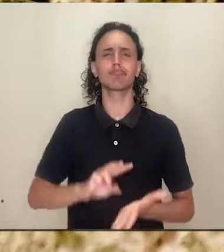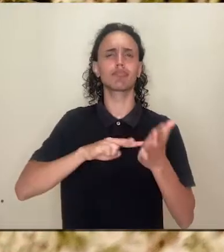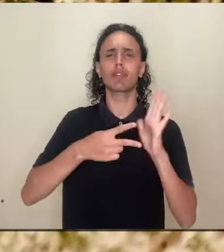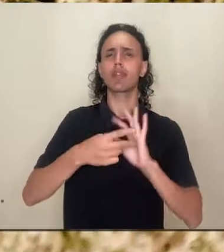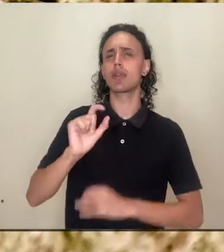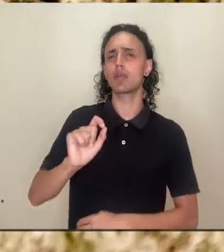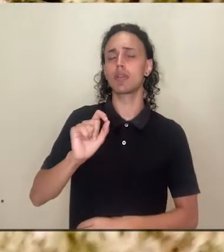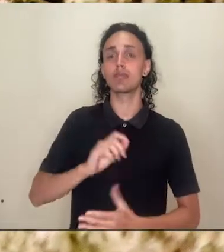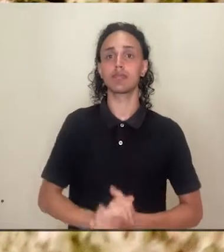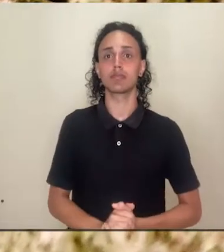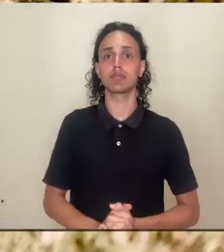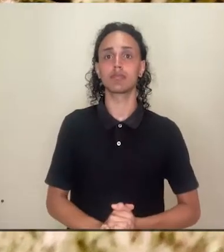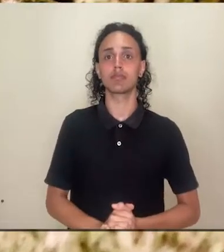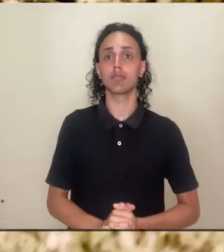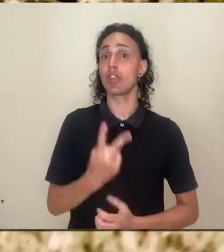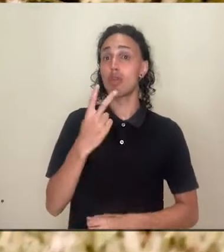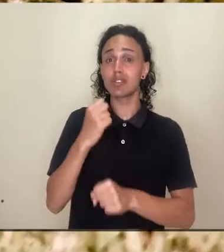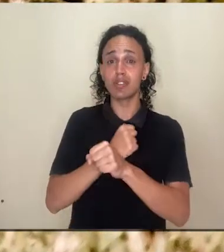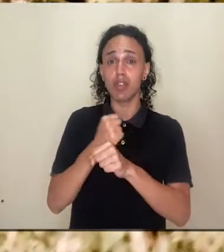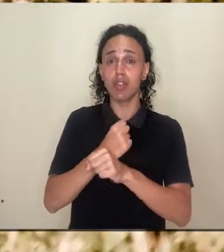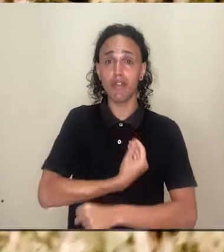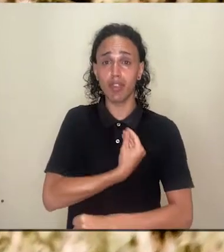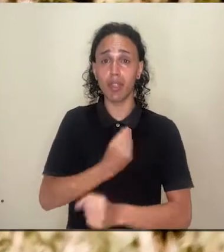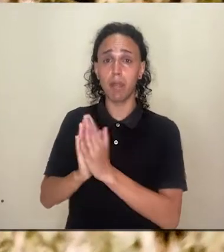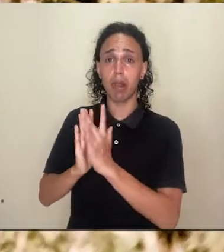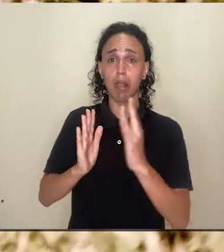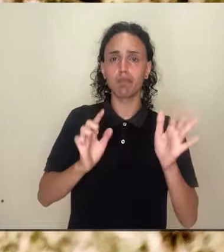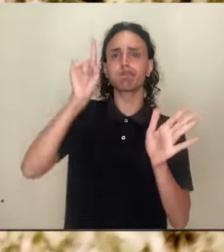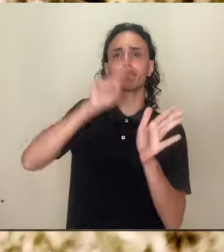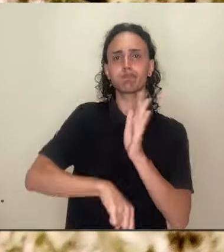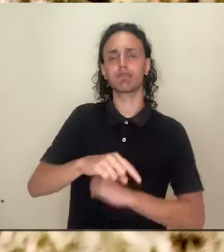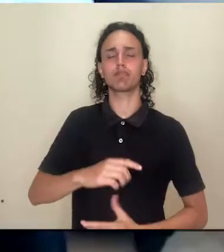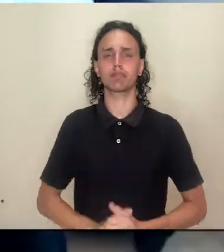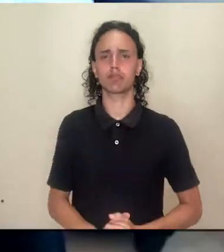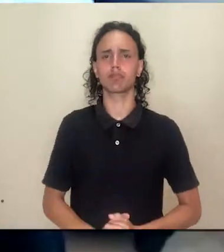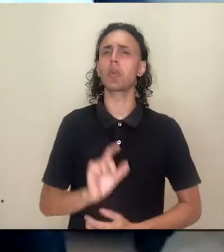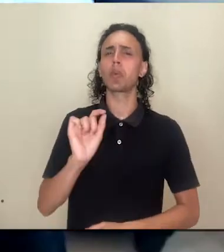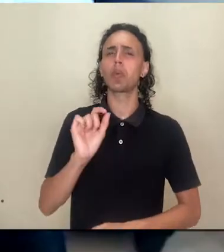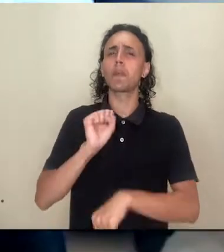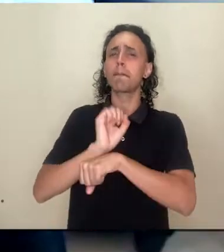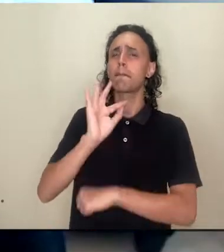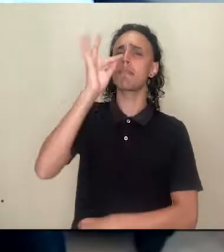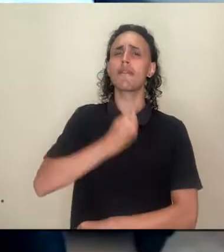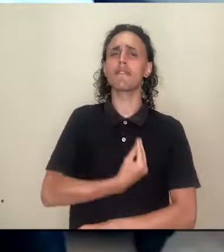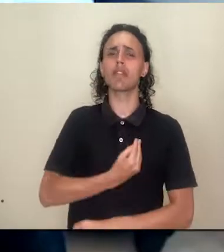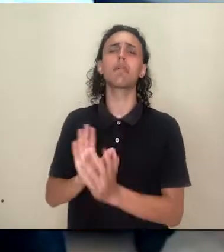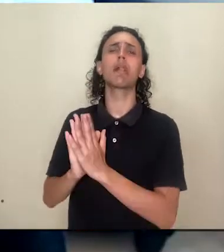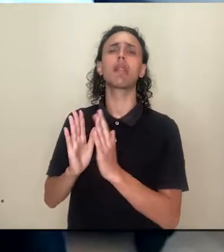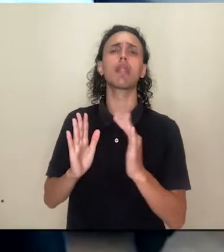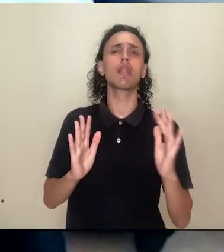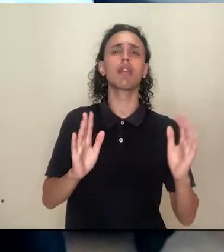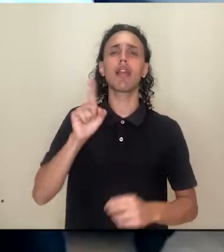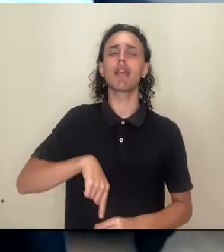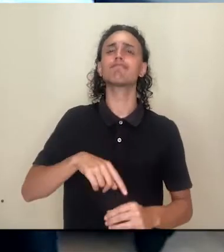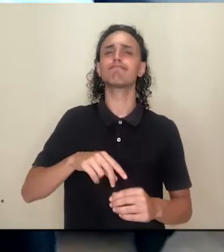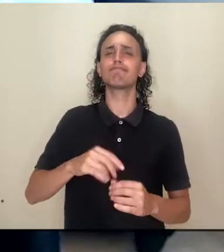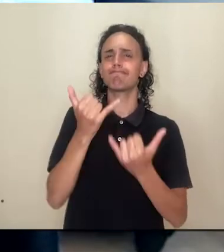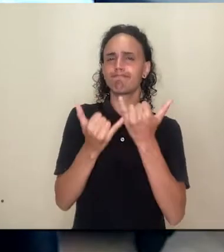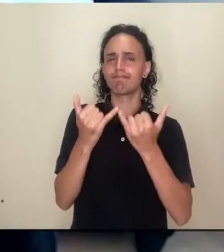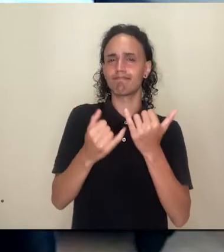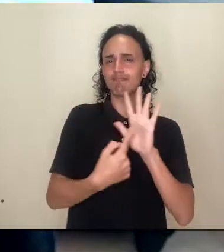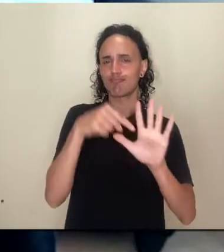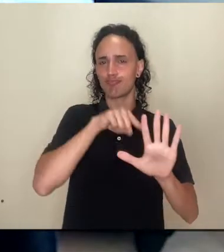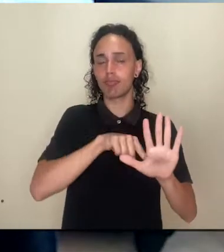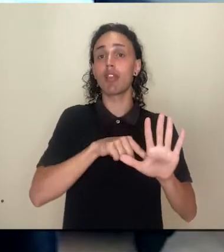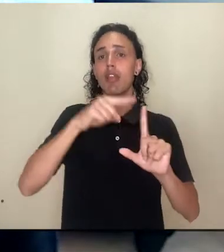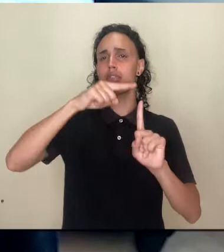Isto significa quase 2 anos de vida a menos. A ideia da expectativa de vida é como se fosse um